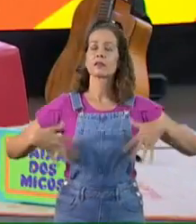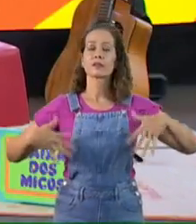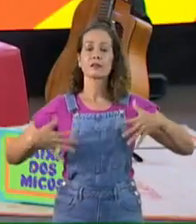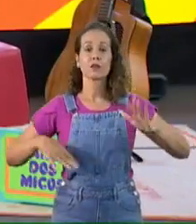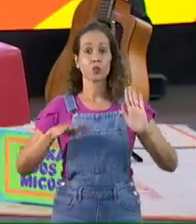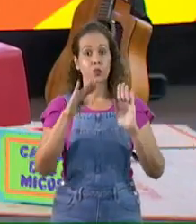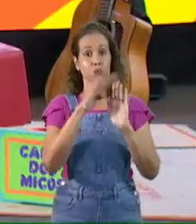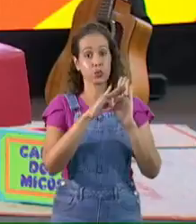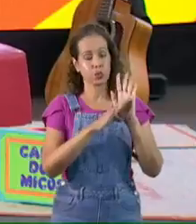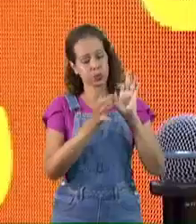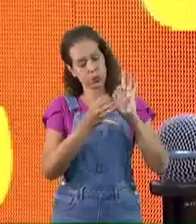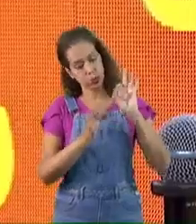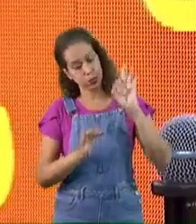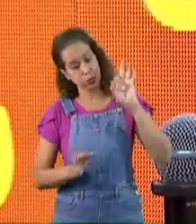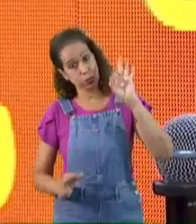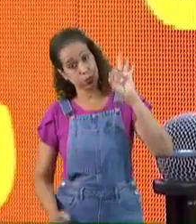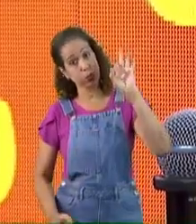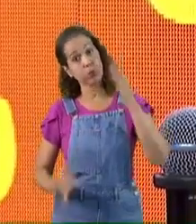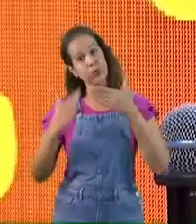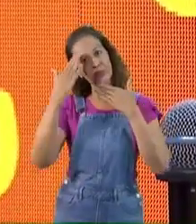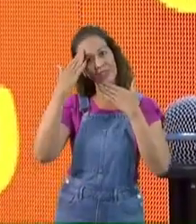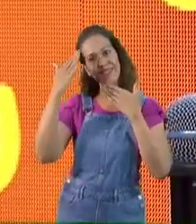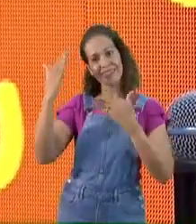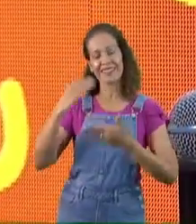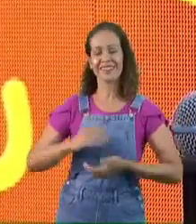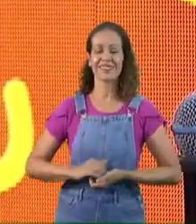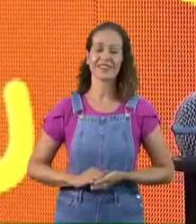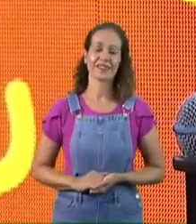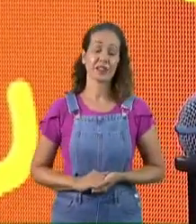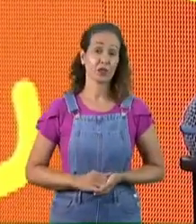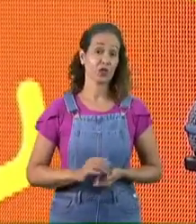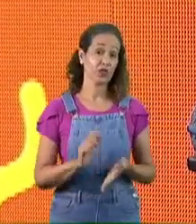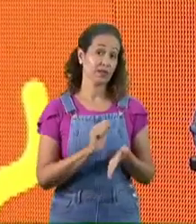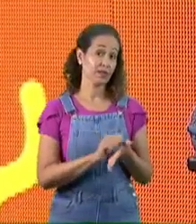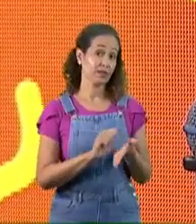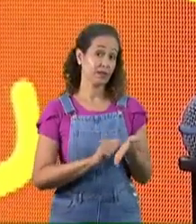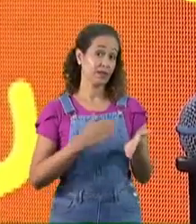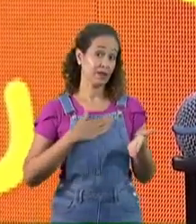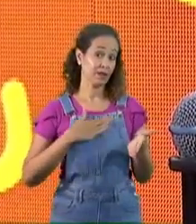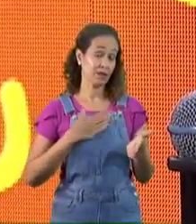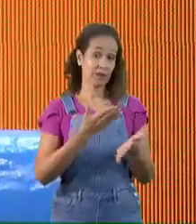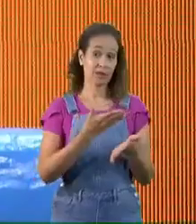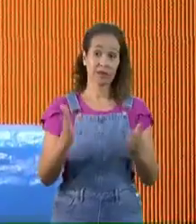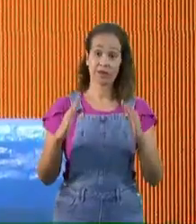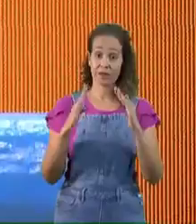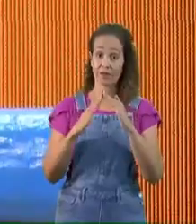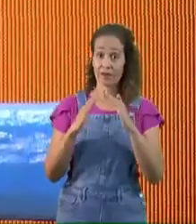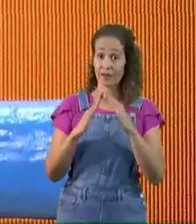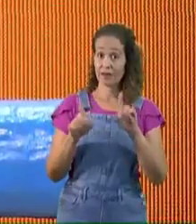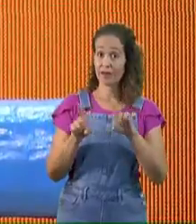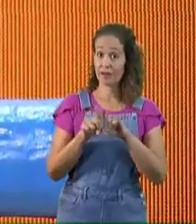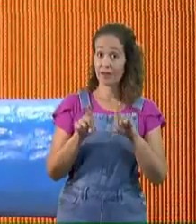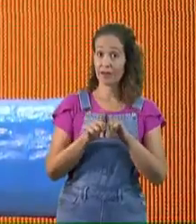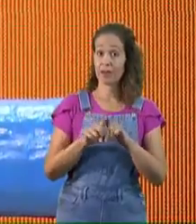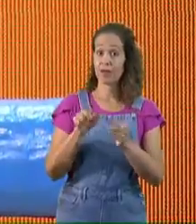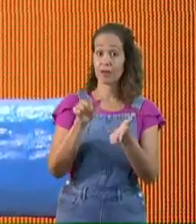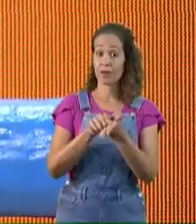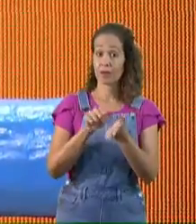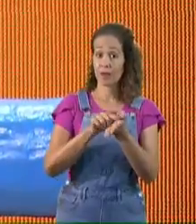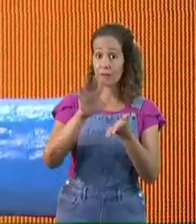grande, né, Timar? É uma lista grande. Já estou escrevendo o meu aqui rapidinho. Vocês aí de casa também, pega o seu